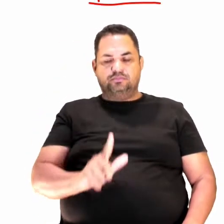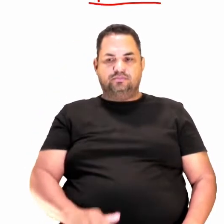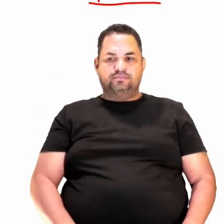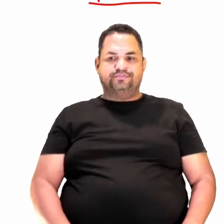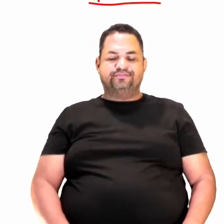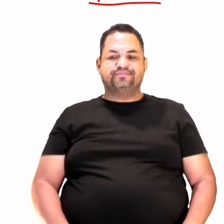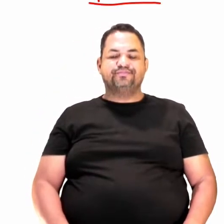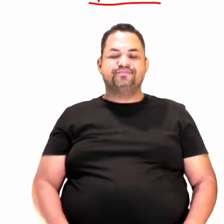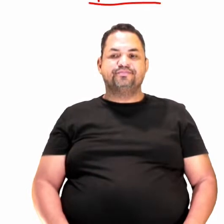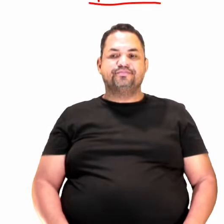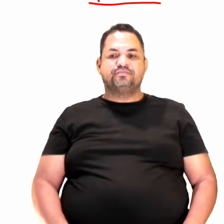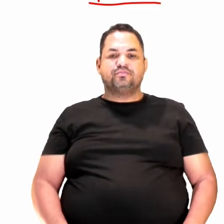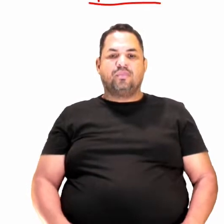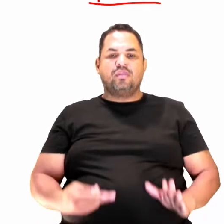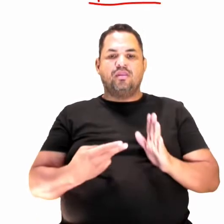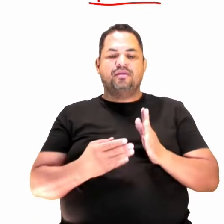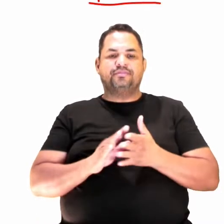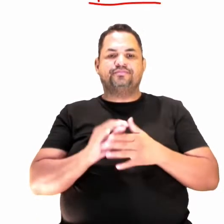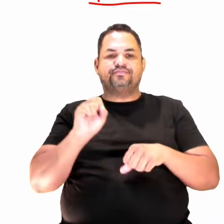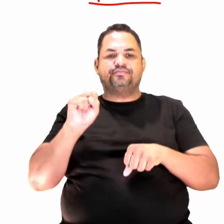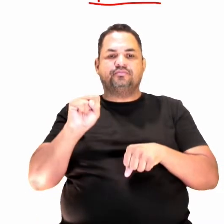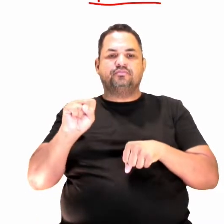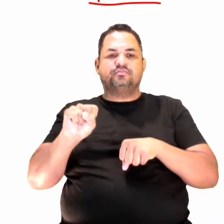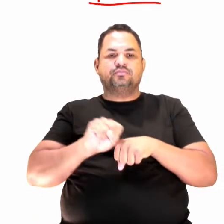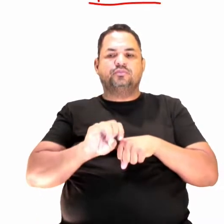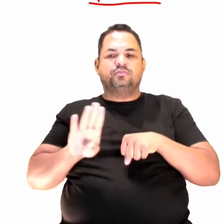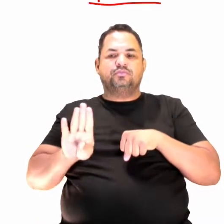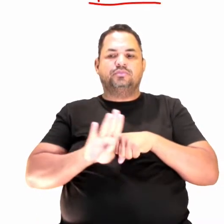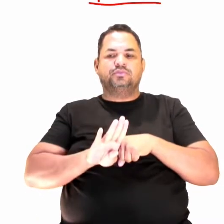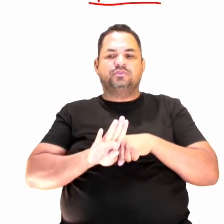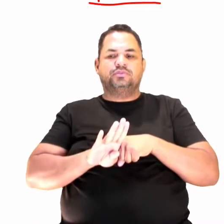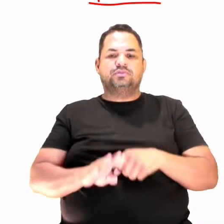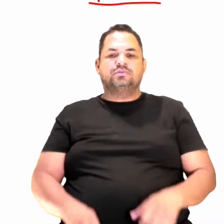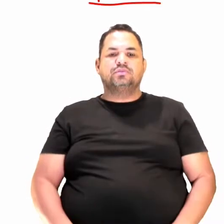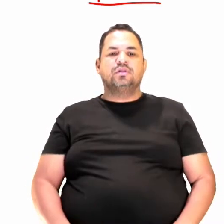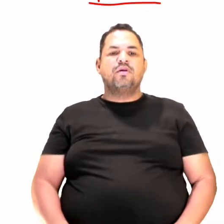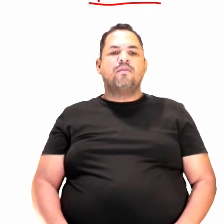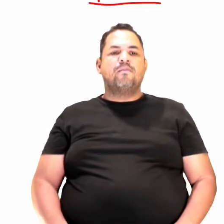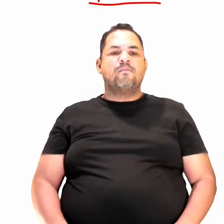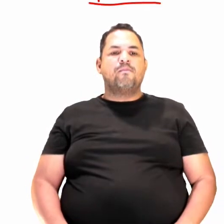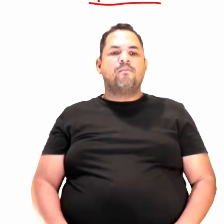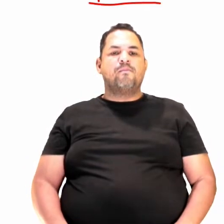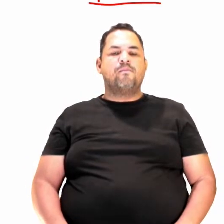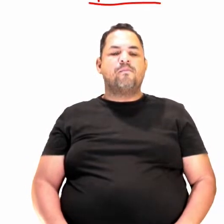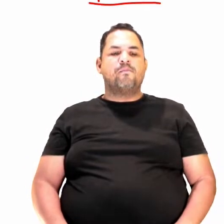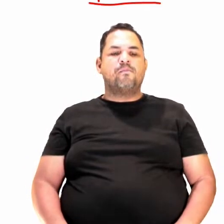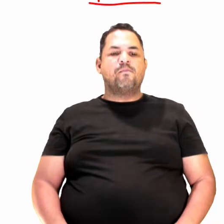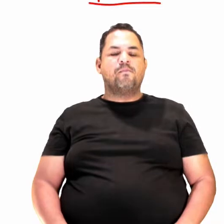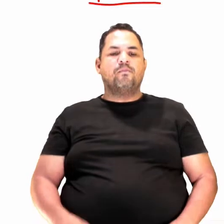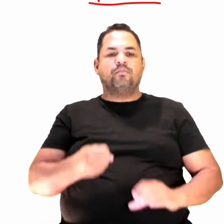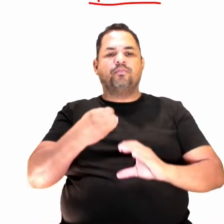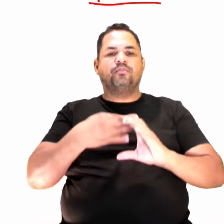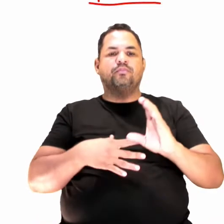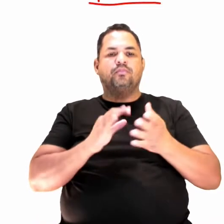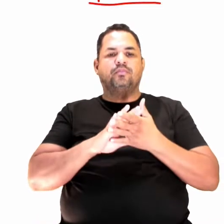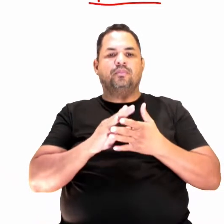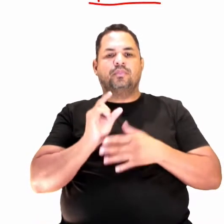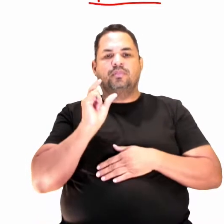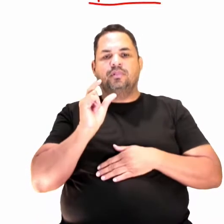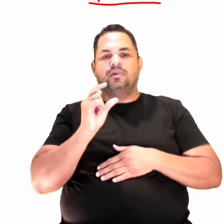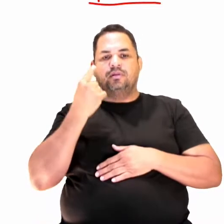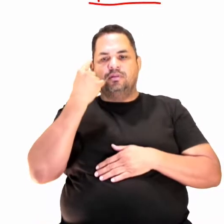hair. Ou seja, she has, ela tem. Aí você vai usar o verbo ter no sentido de posse para dizer que uma pessoa tem um